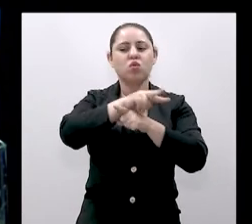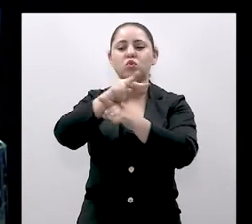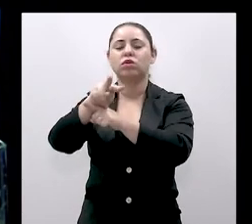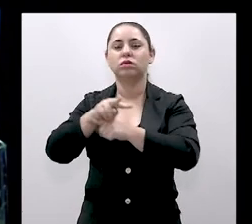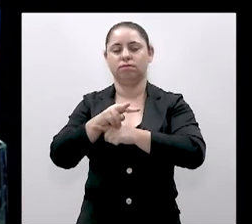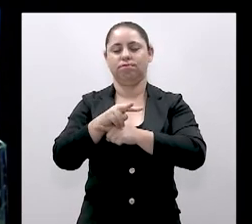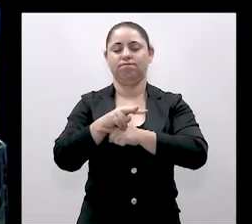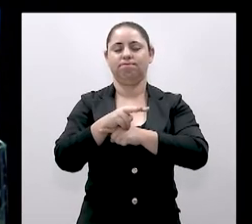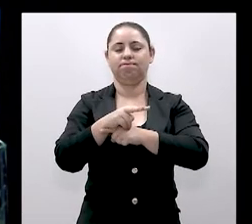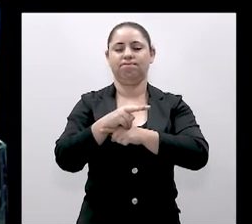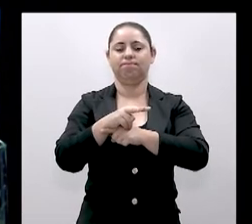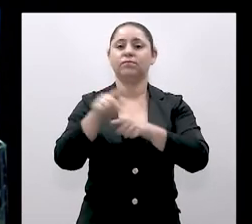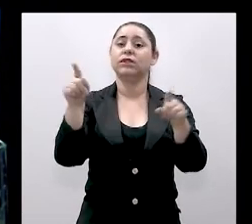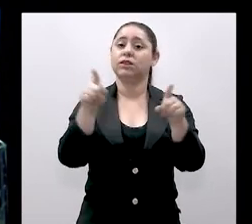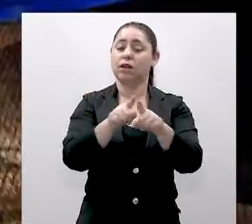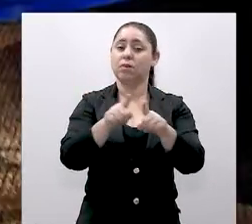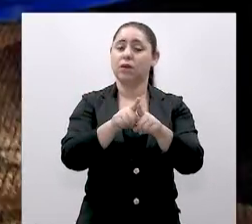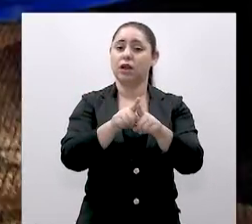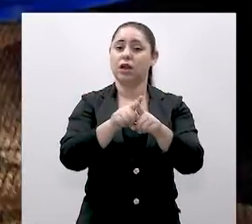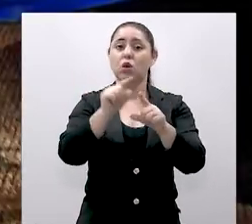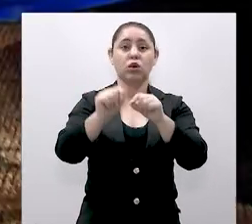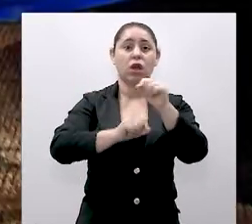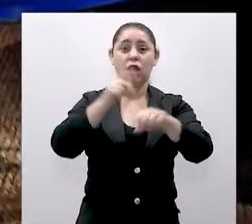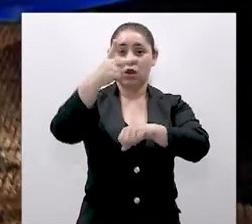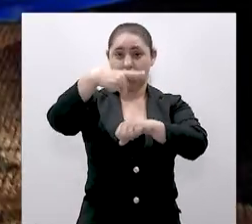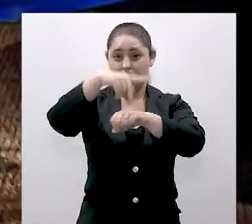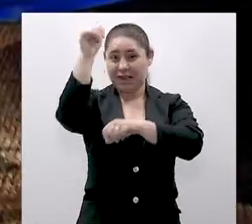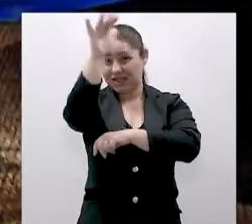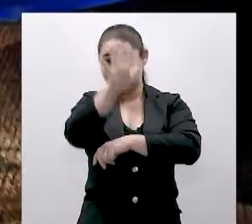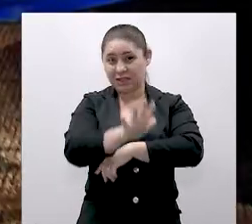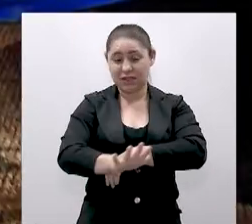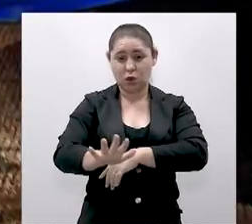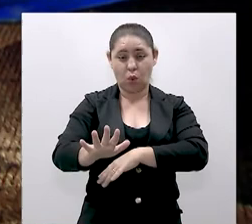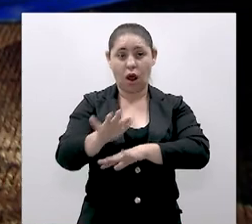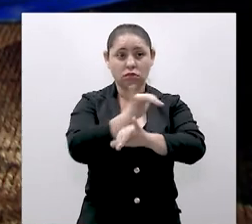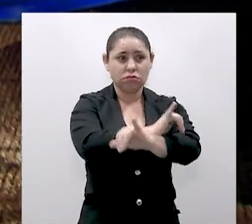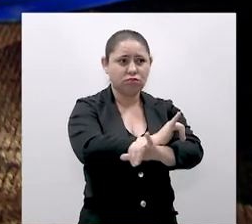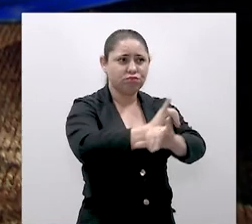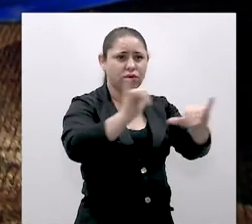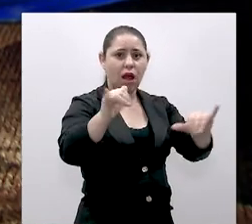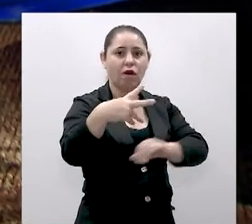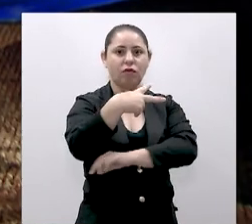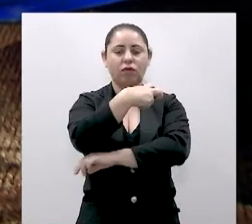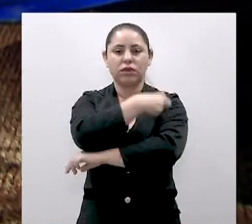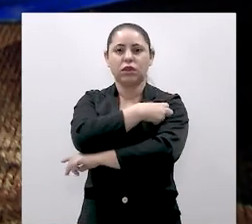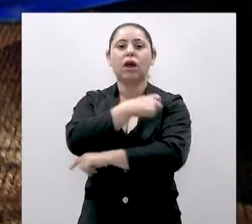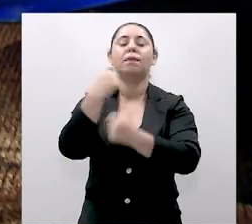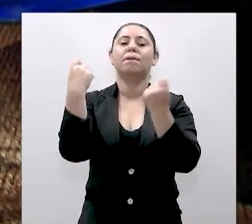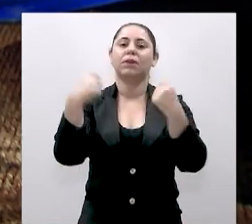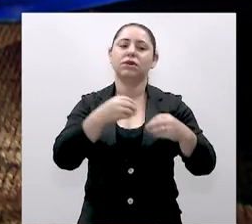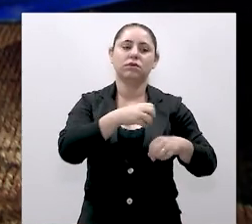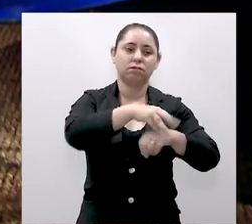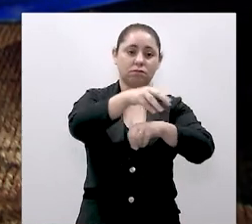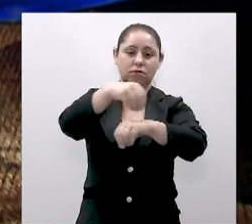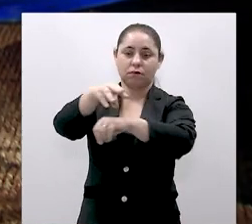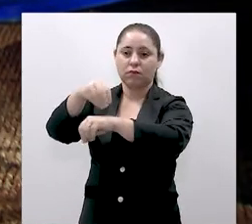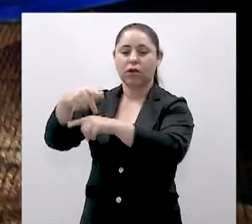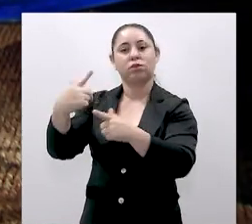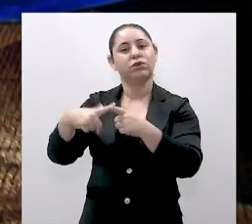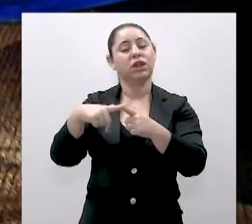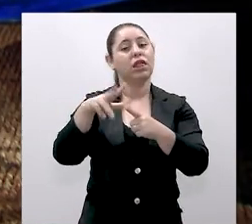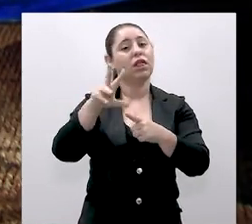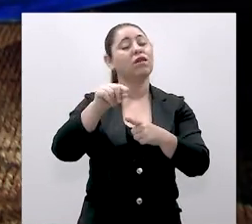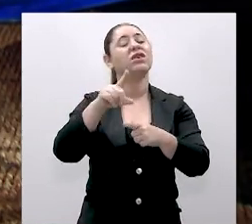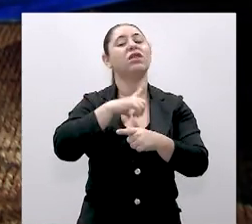tomar todas as precauções possíveis e colocar no Brasil de uma vez por todas em Minas